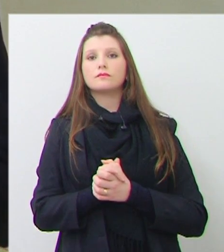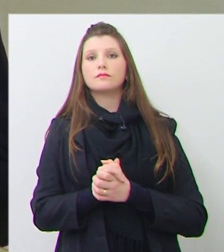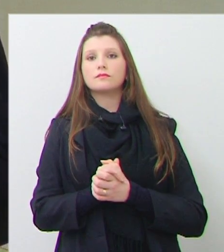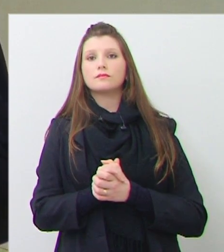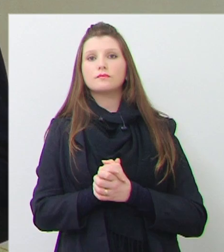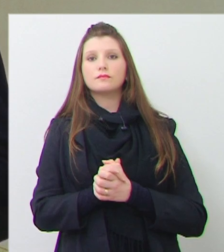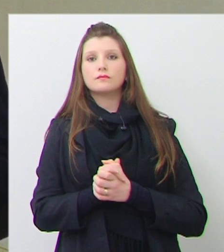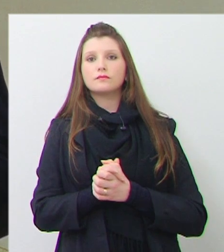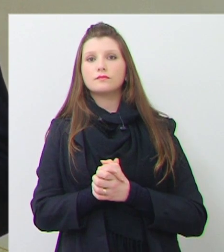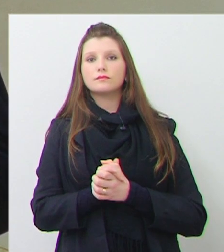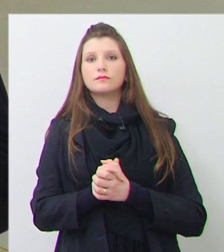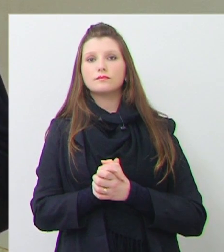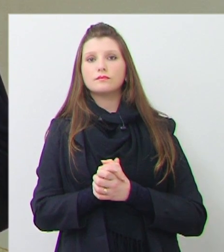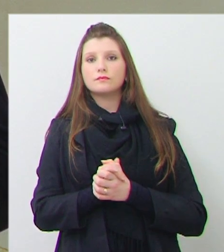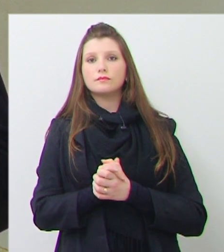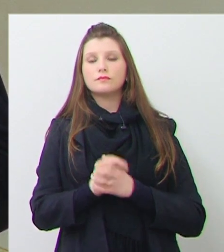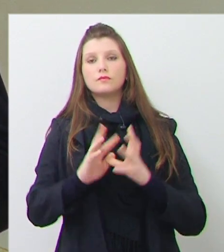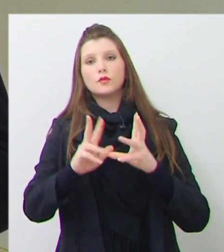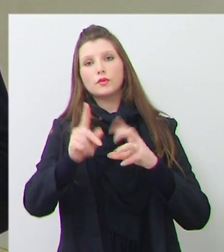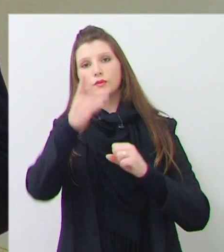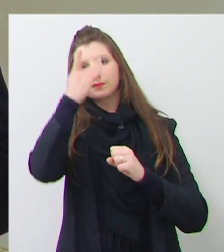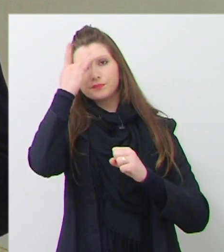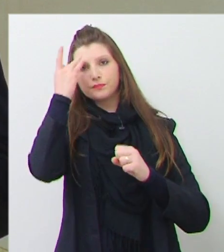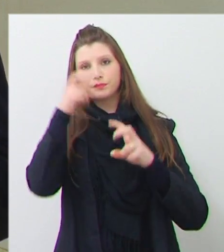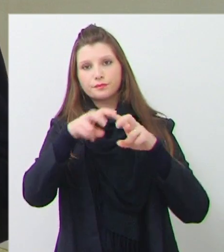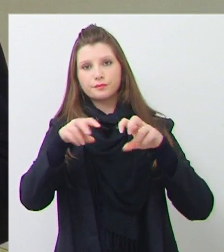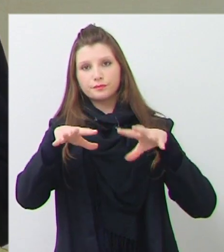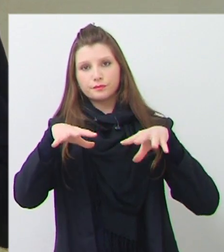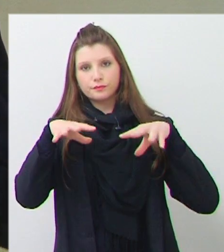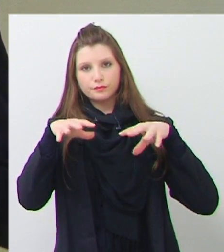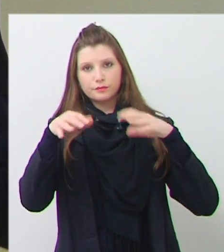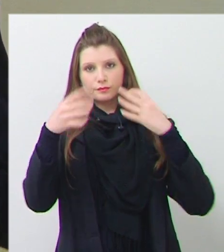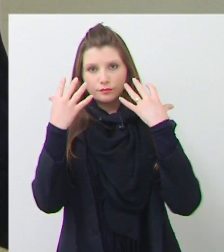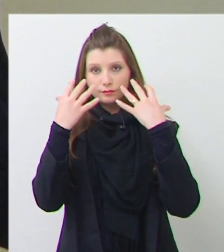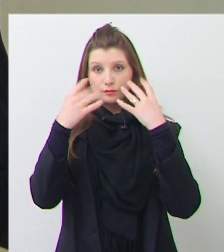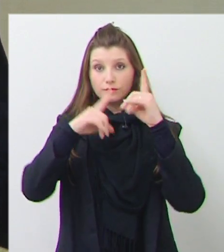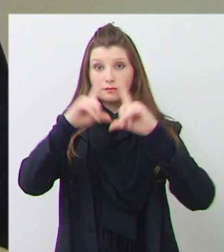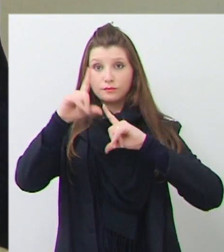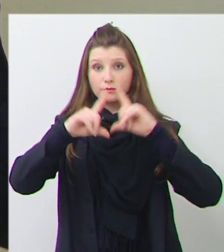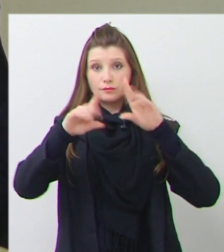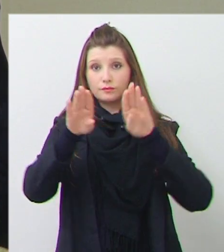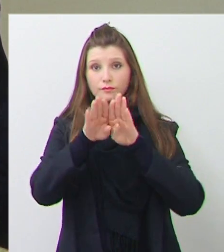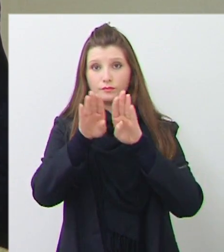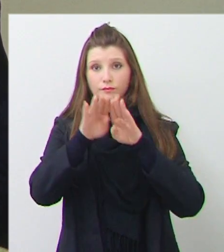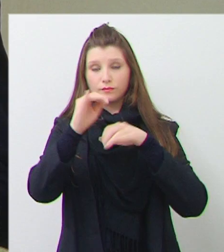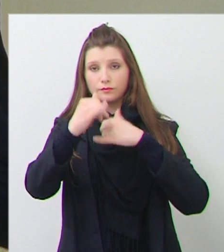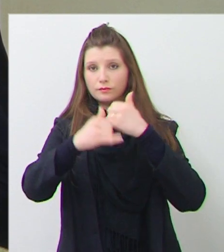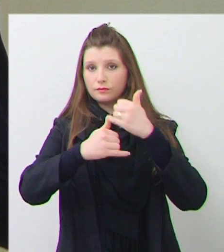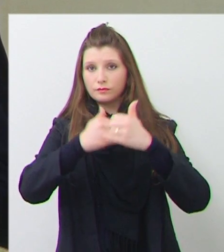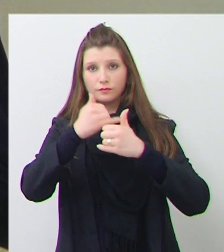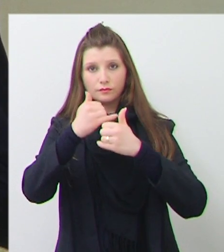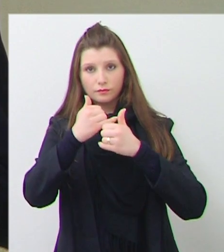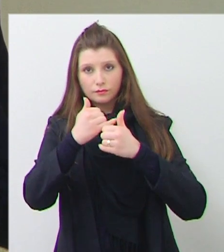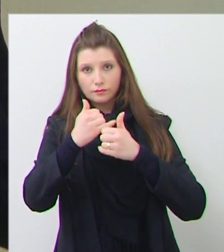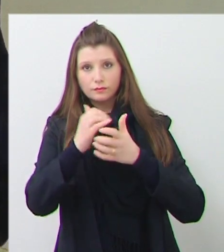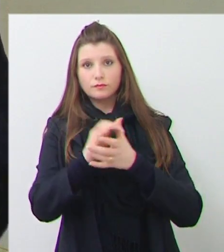Tati Teixeira, todos que nos assistem no plenário, todos que nos assistem pela TV Câmara, pela internet, em suas